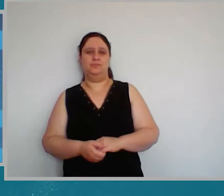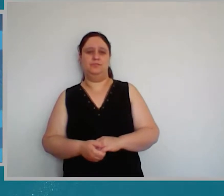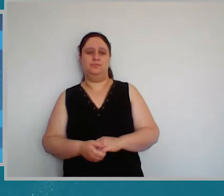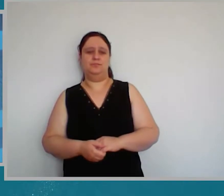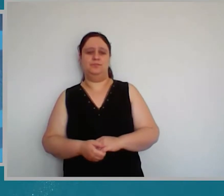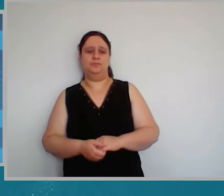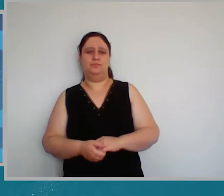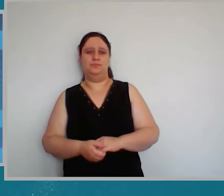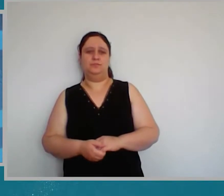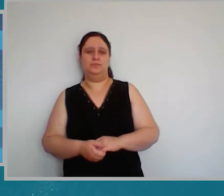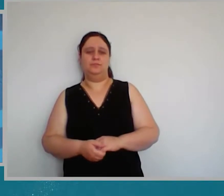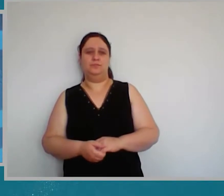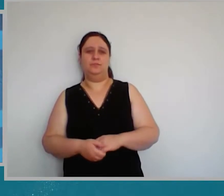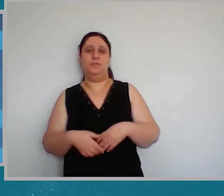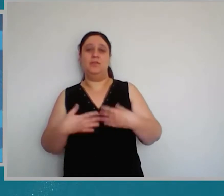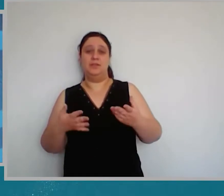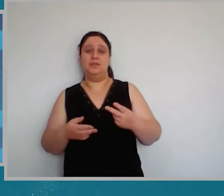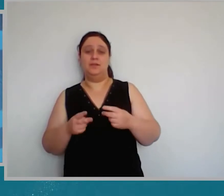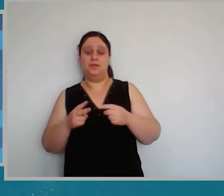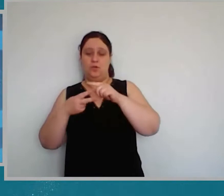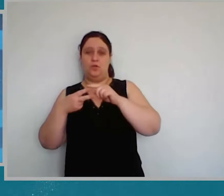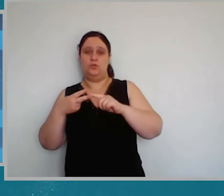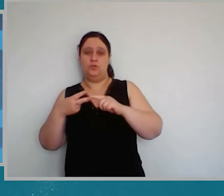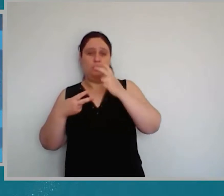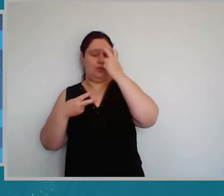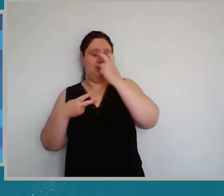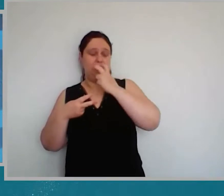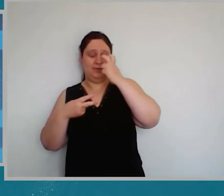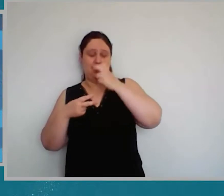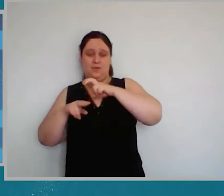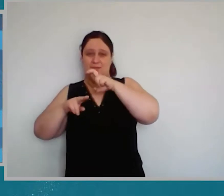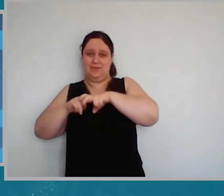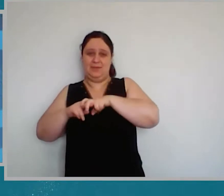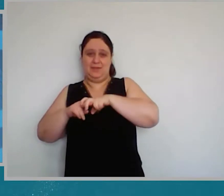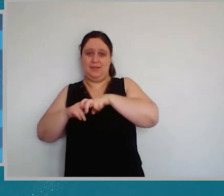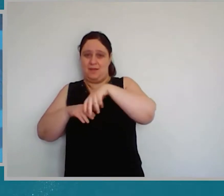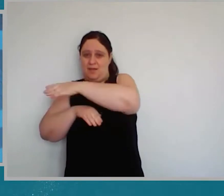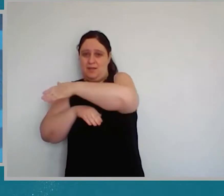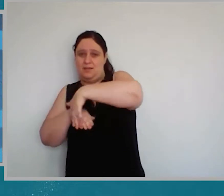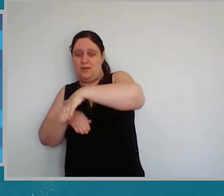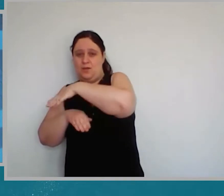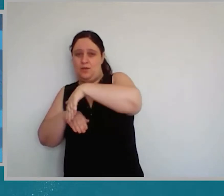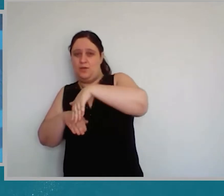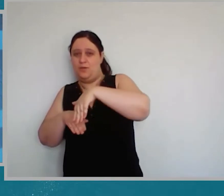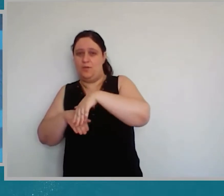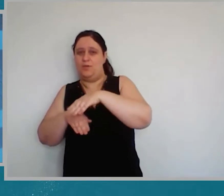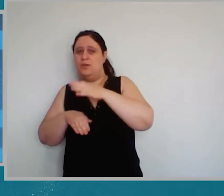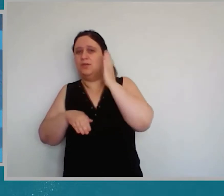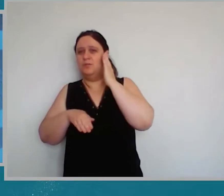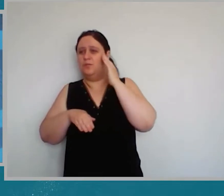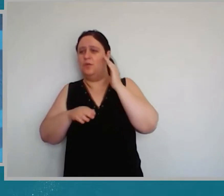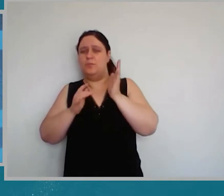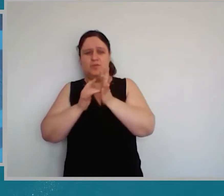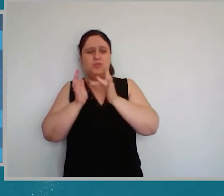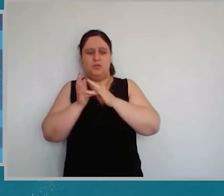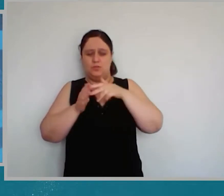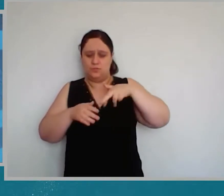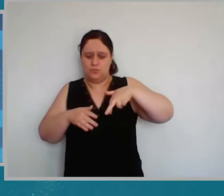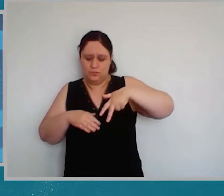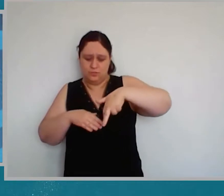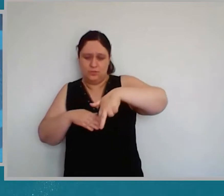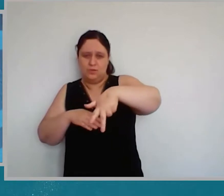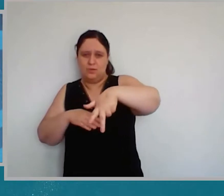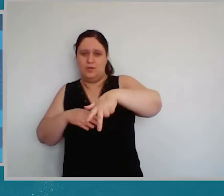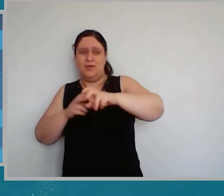E eis que 2 cegos, assentados à beira do caminho, tendo ouvido que Jesus passara, clamaram: Senhor, filho de Davi, tem compaixão